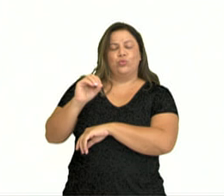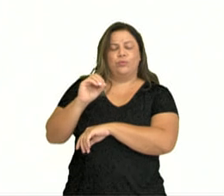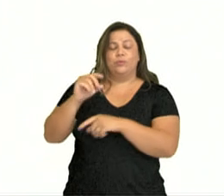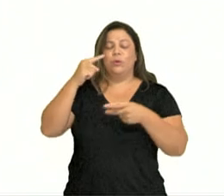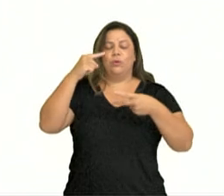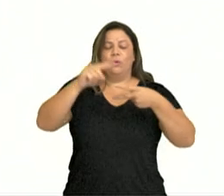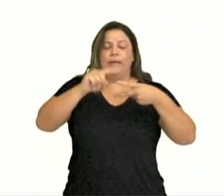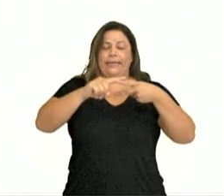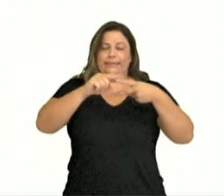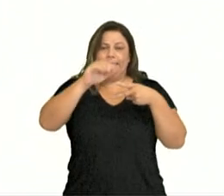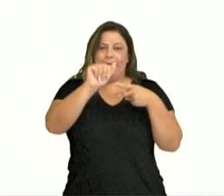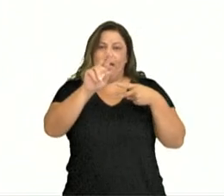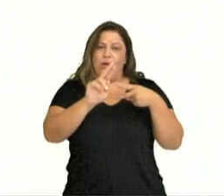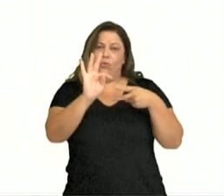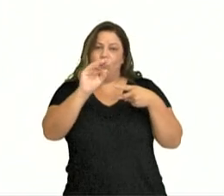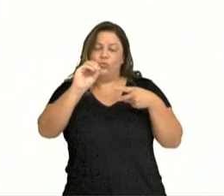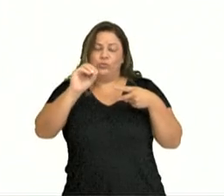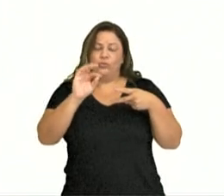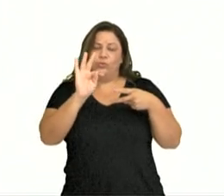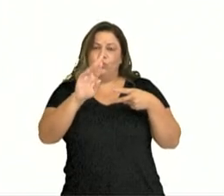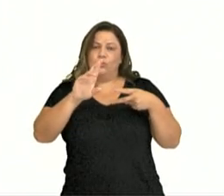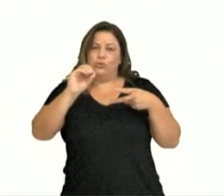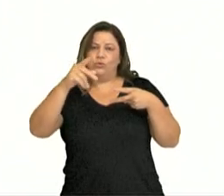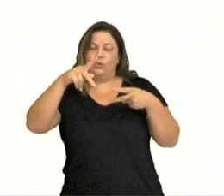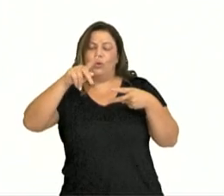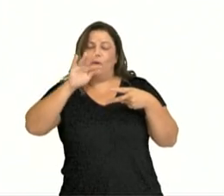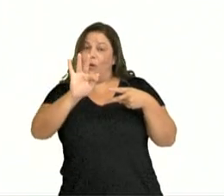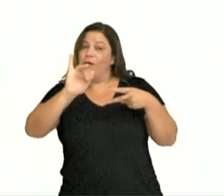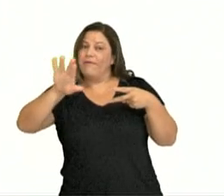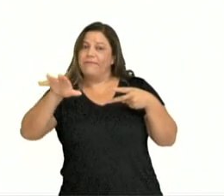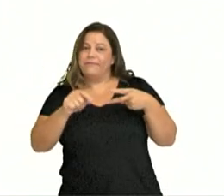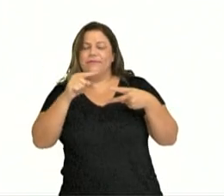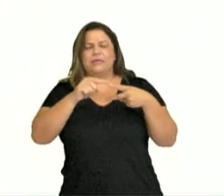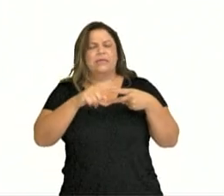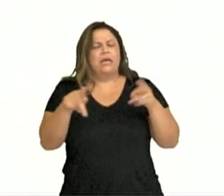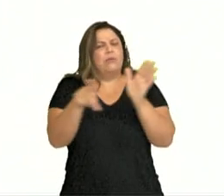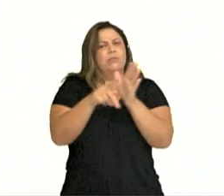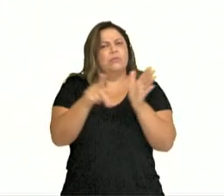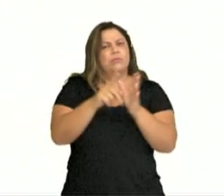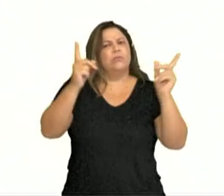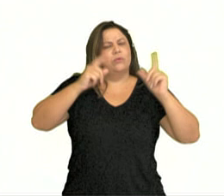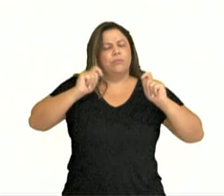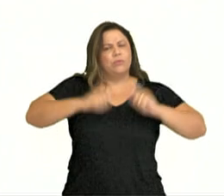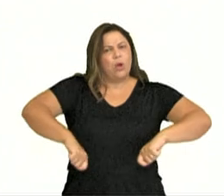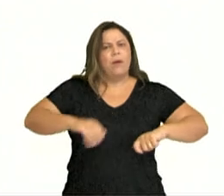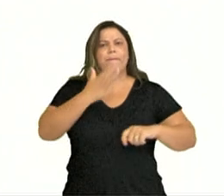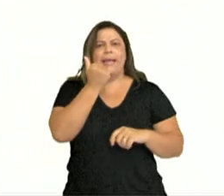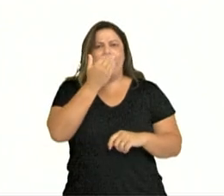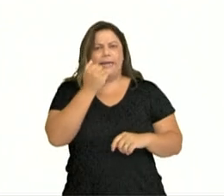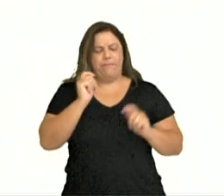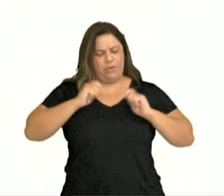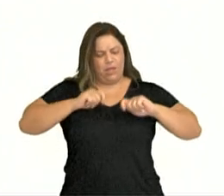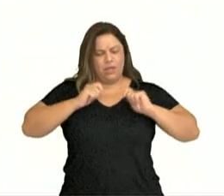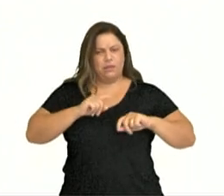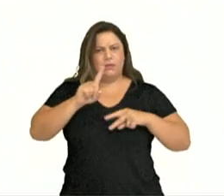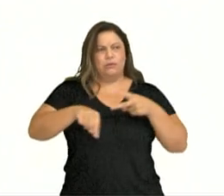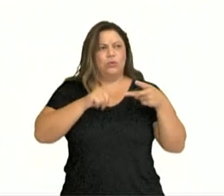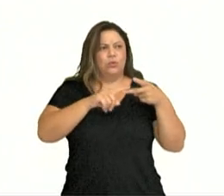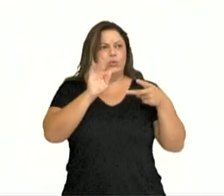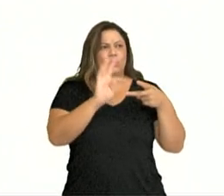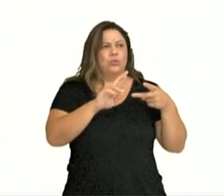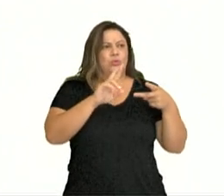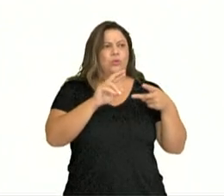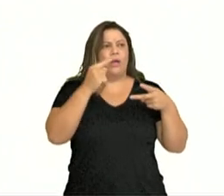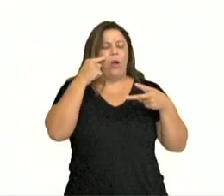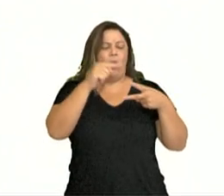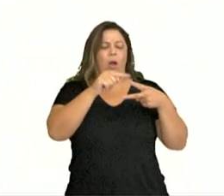diferença? Autotróficas são bactérias que conseguem produzir o seu próprio alimento. Tróficas vem de trofos,